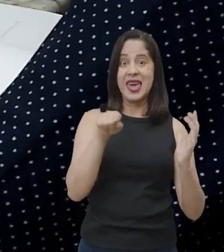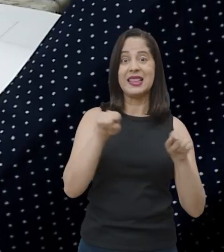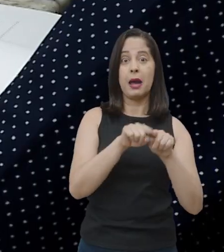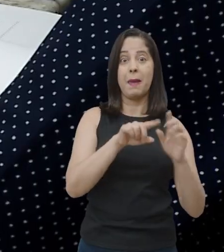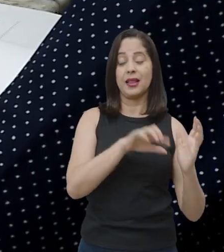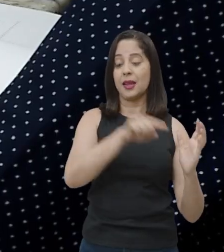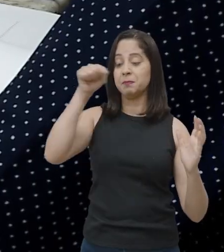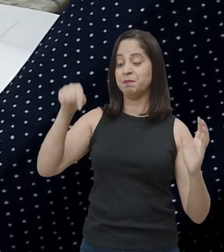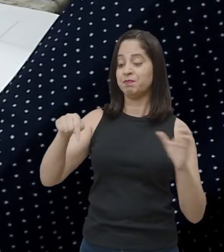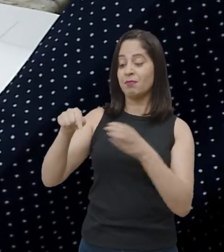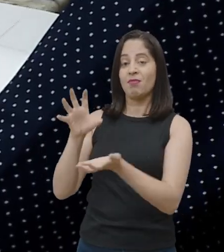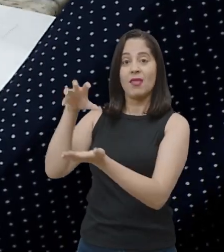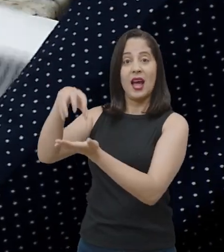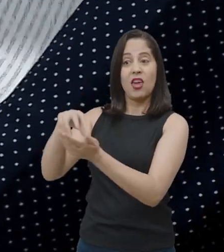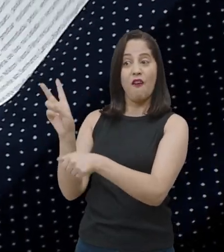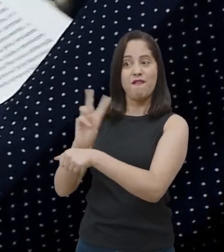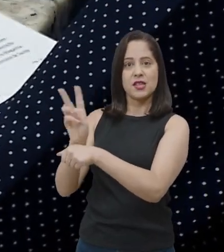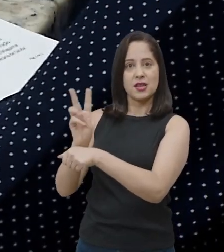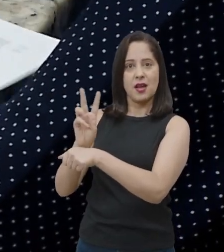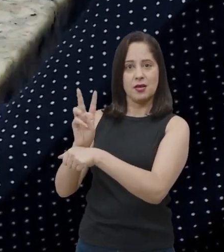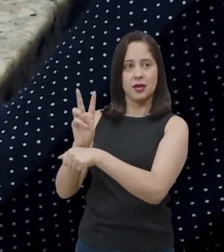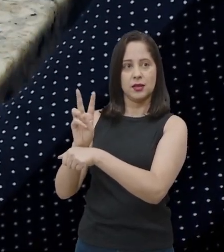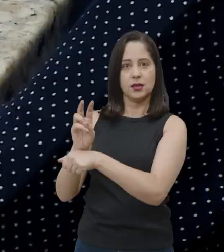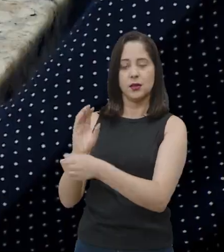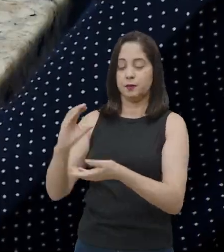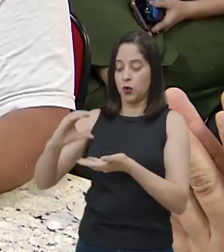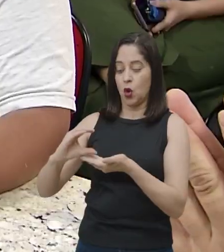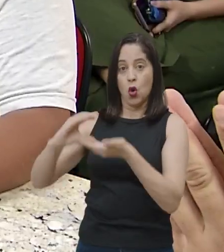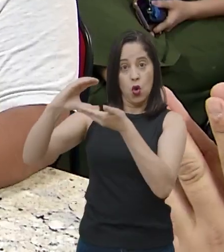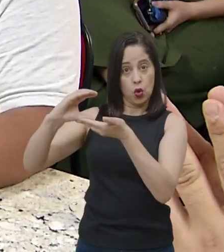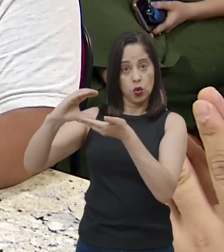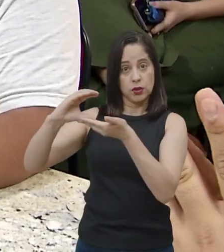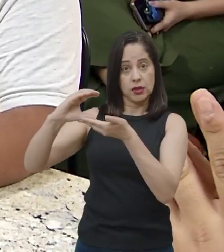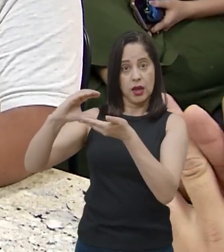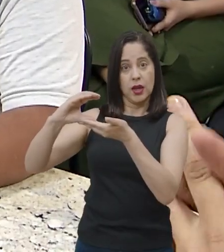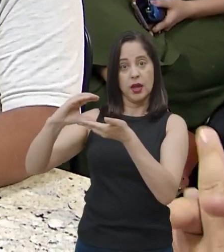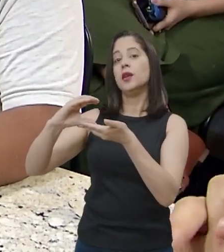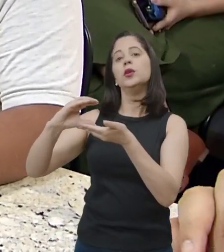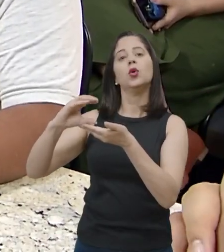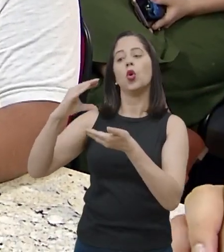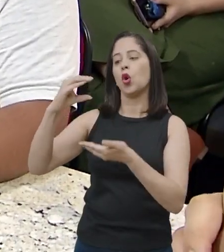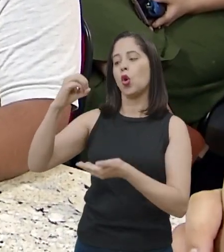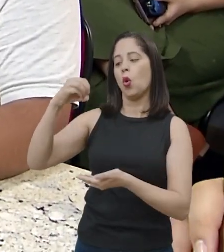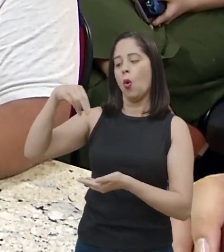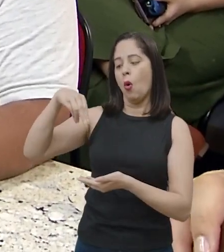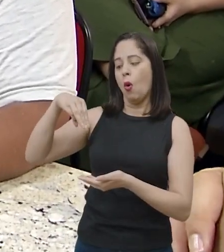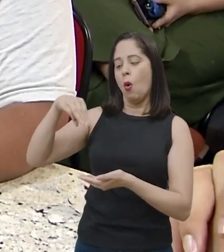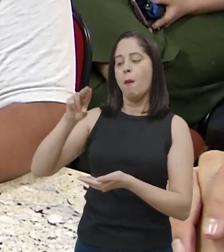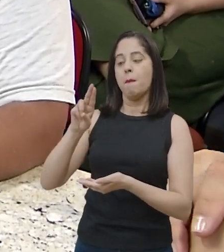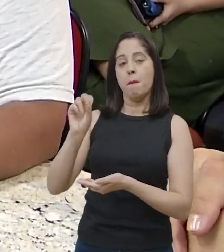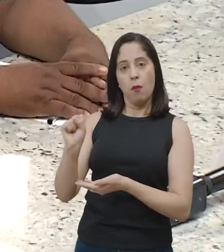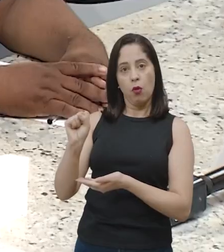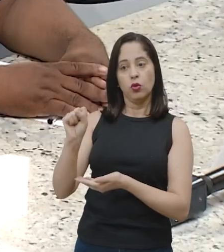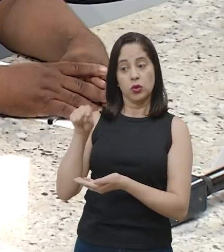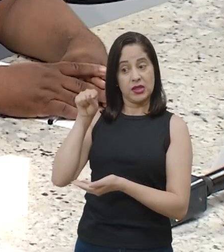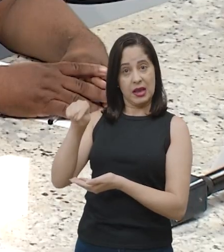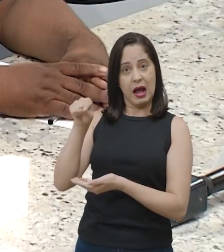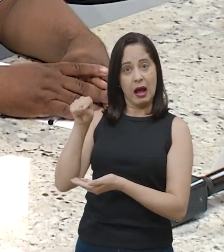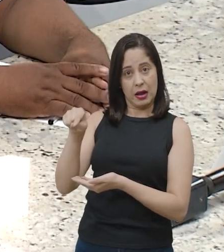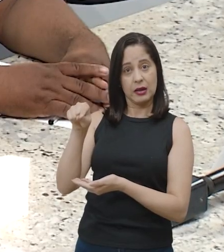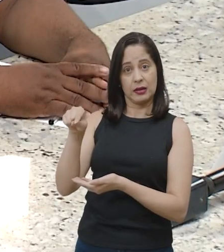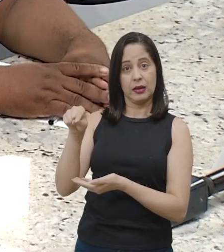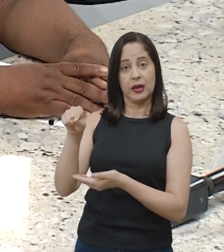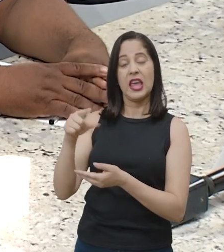Câmara, a cidade tem outra entidade que fiscaliza o setor. O Conselho Municipal de Saúde, conhecido como COMUS, é um